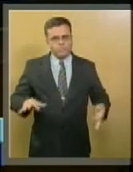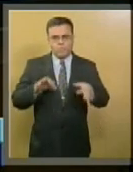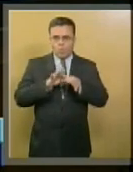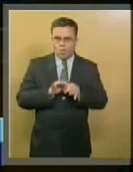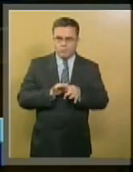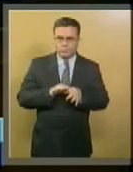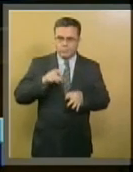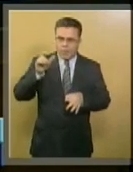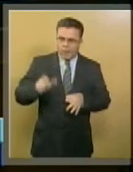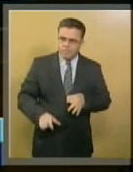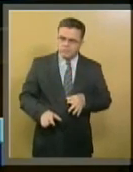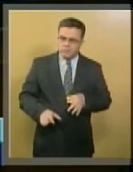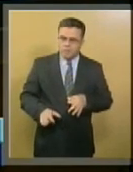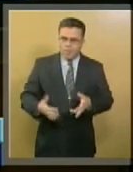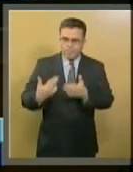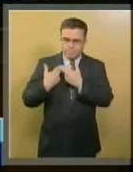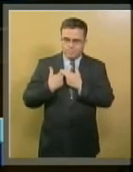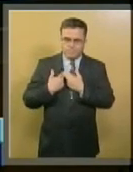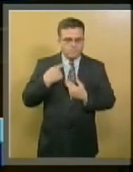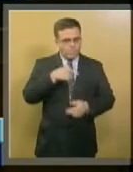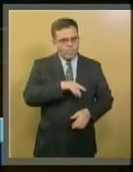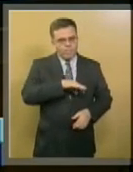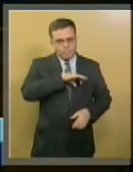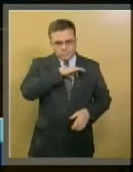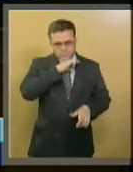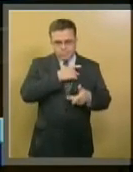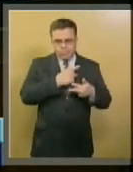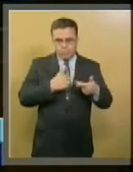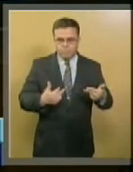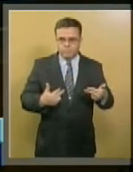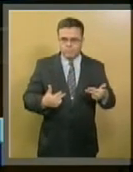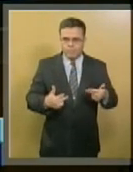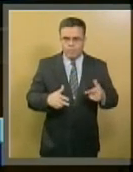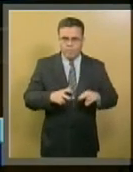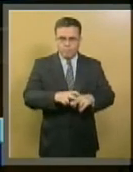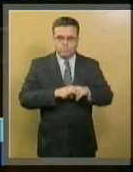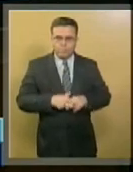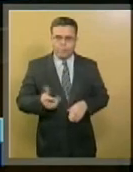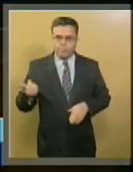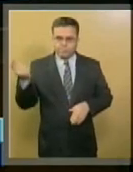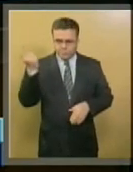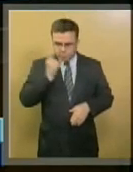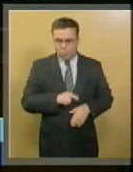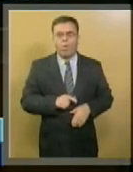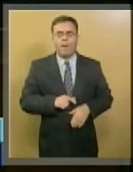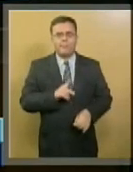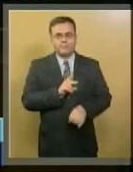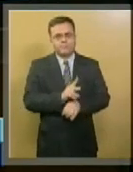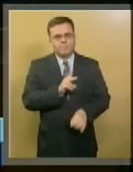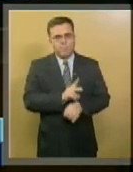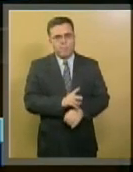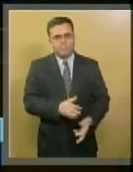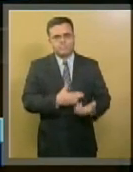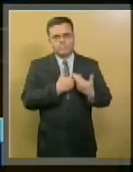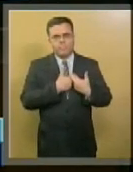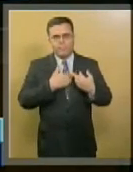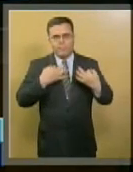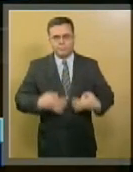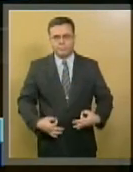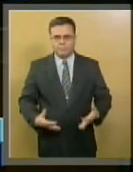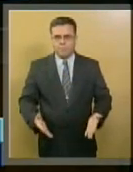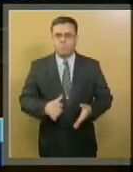o tutor e o animal. E aí conseguimos fazer as devidas